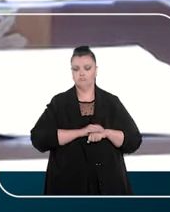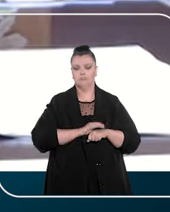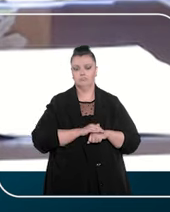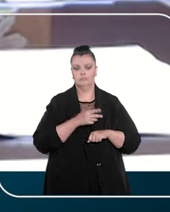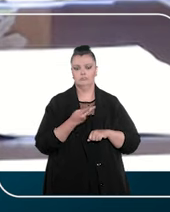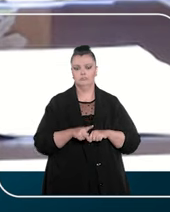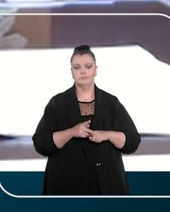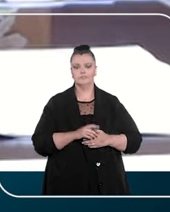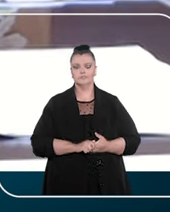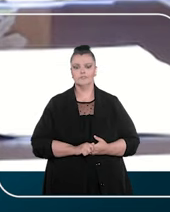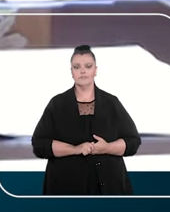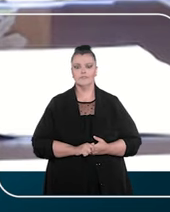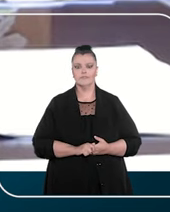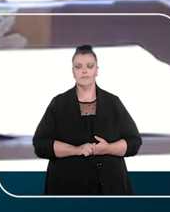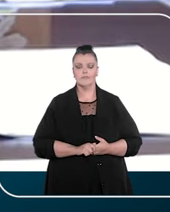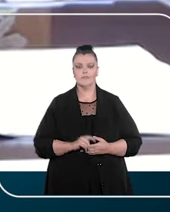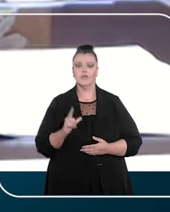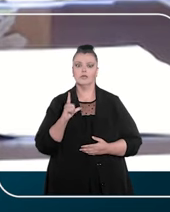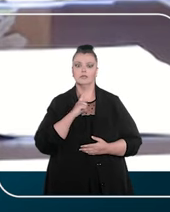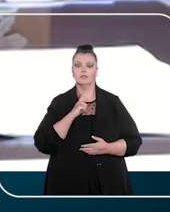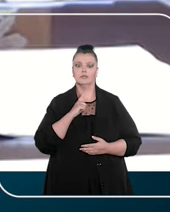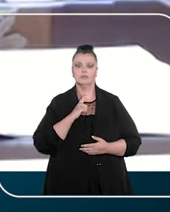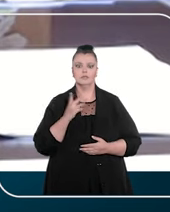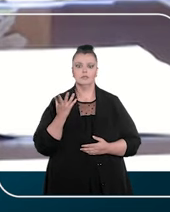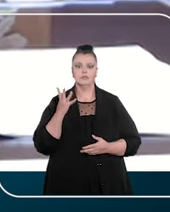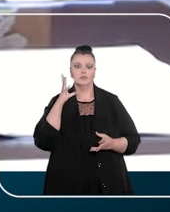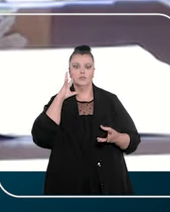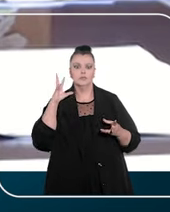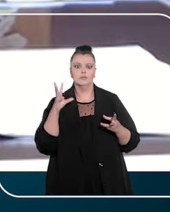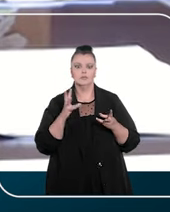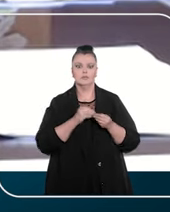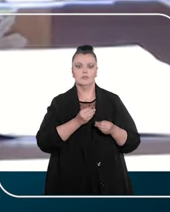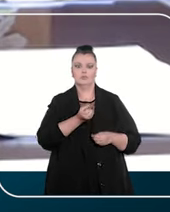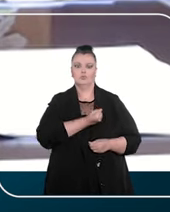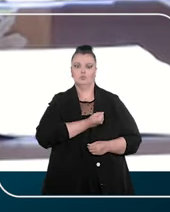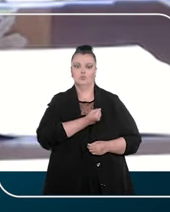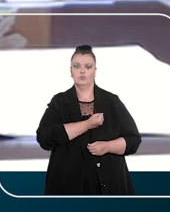estamos mexendo com números, com valores